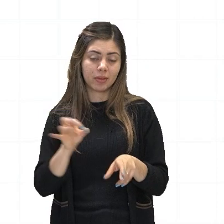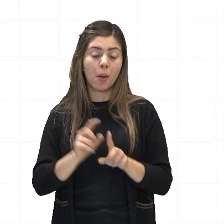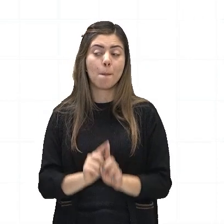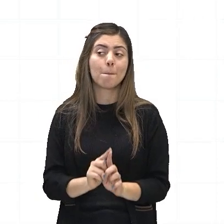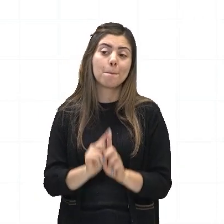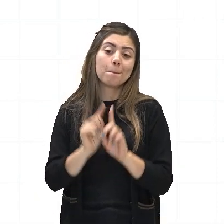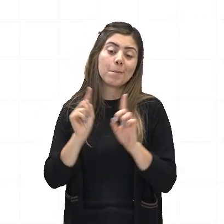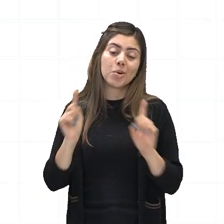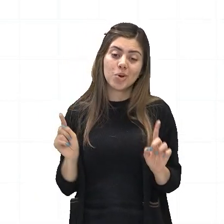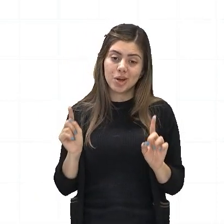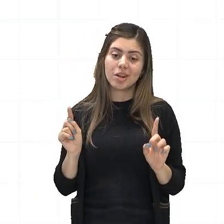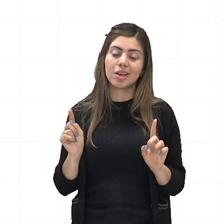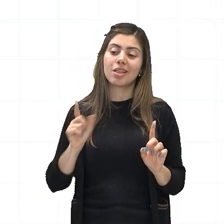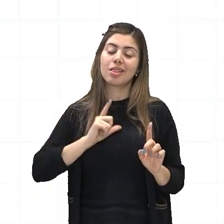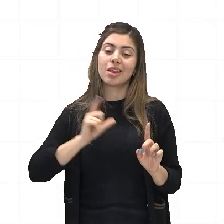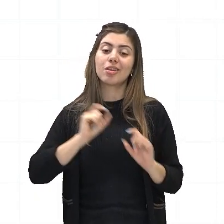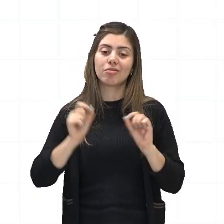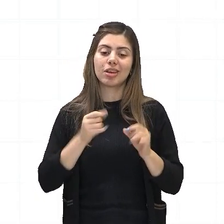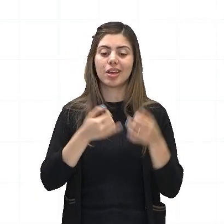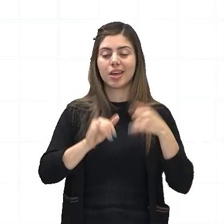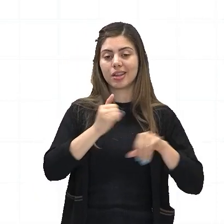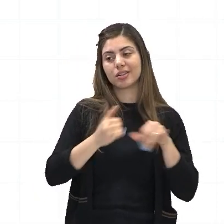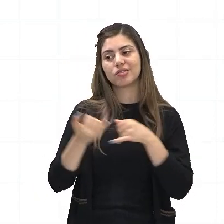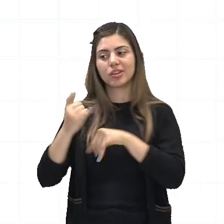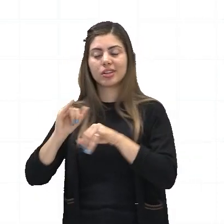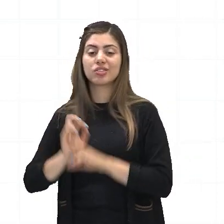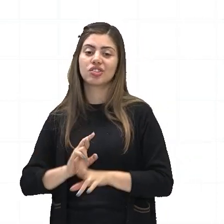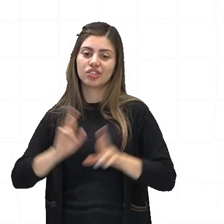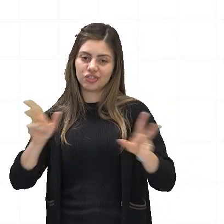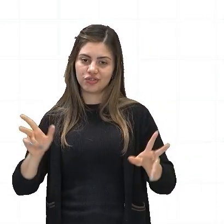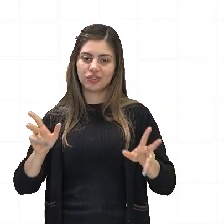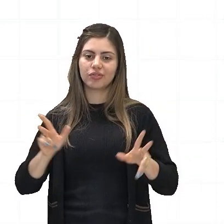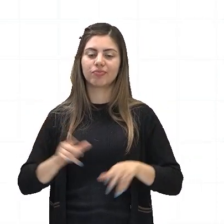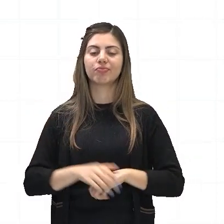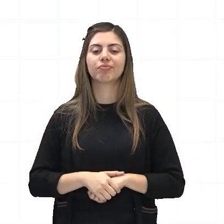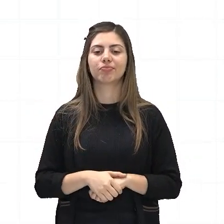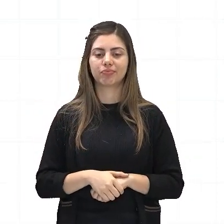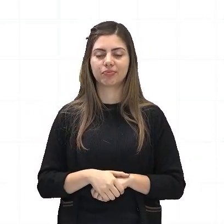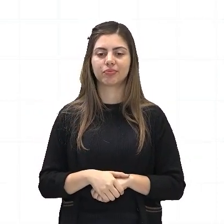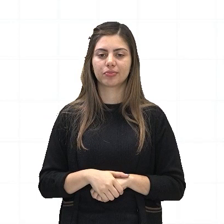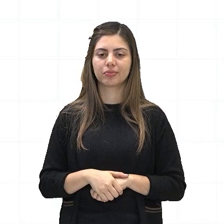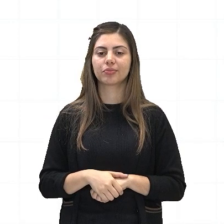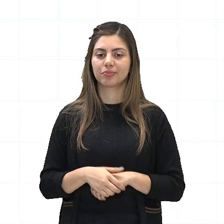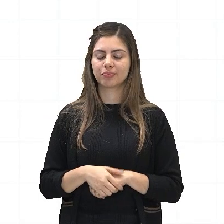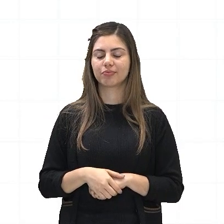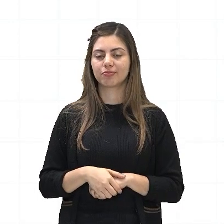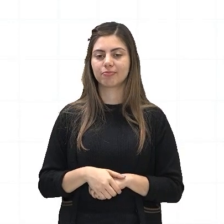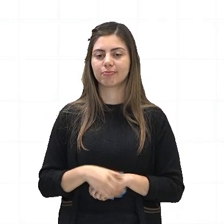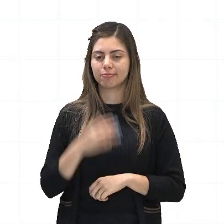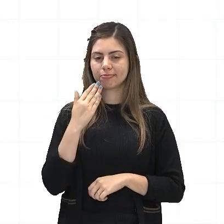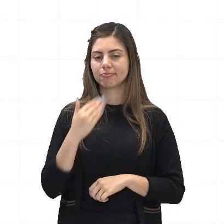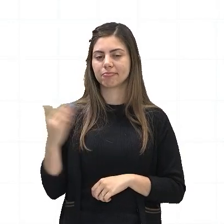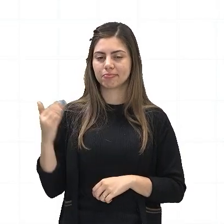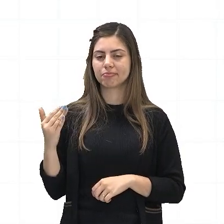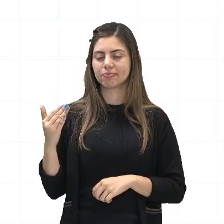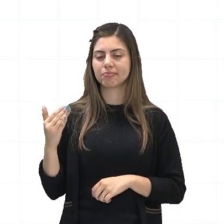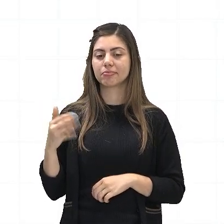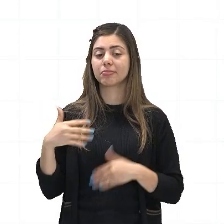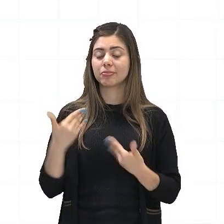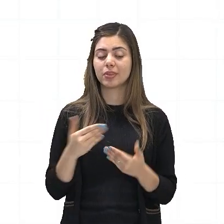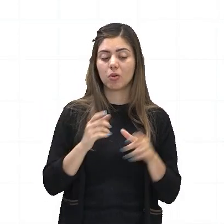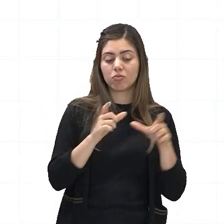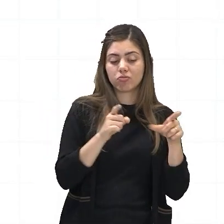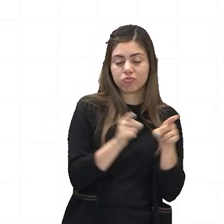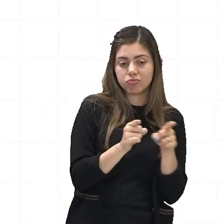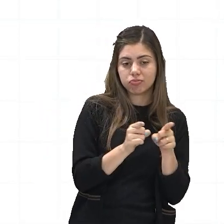eles vão ter essa potência diferente, certo? Como você visualiza aí na nossa imagem. O radinho tem